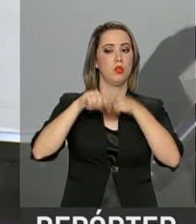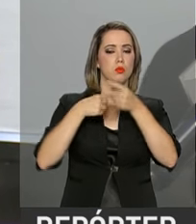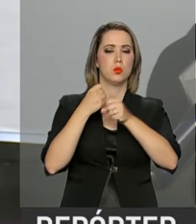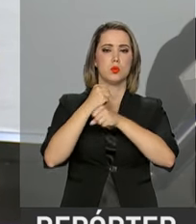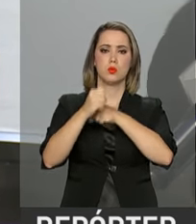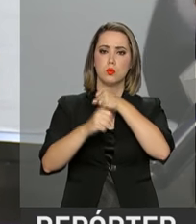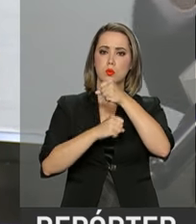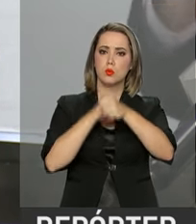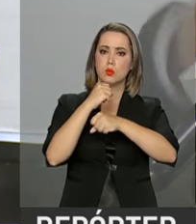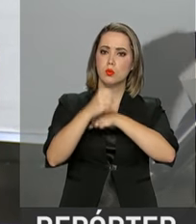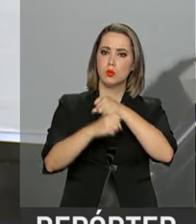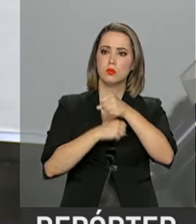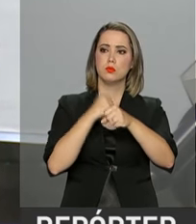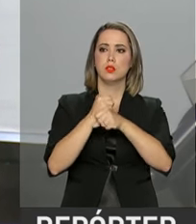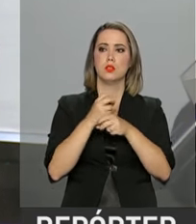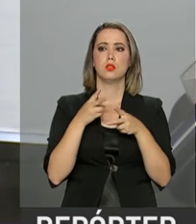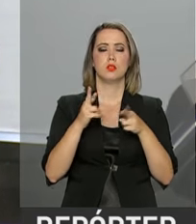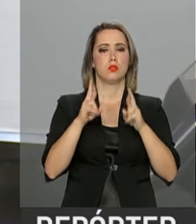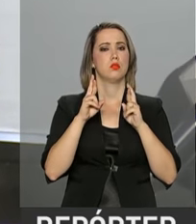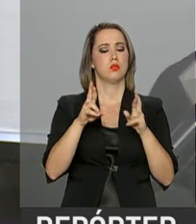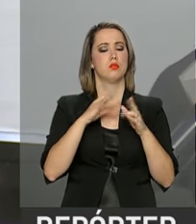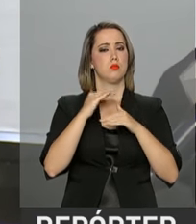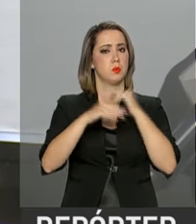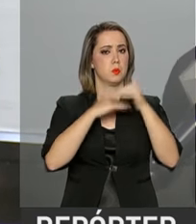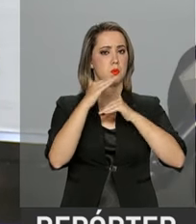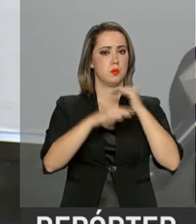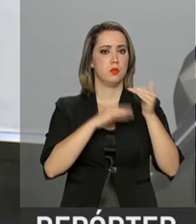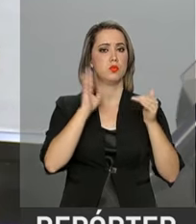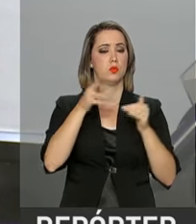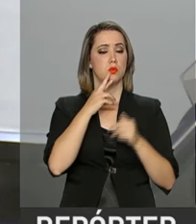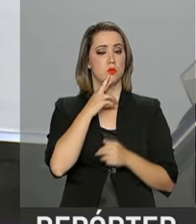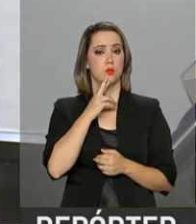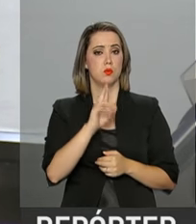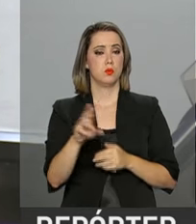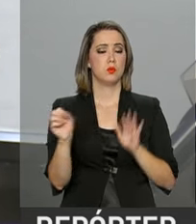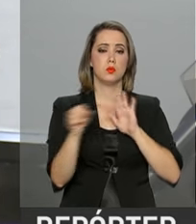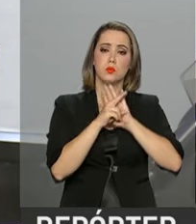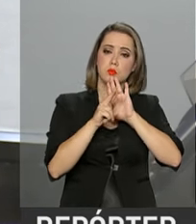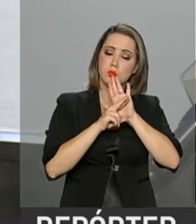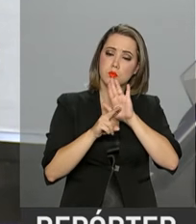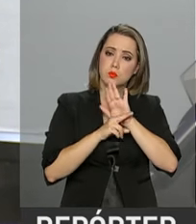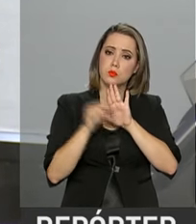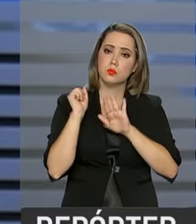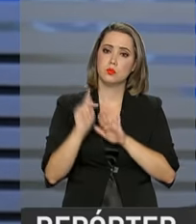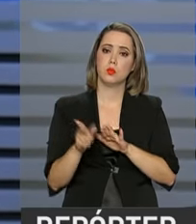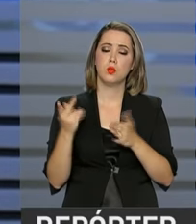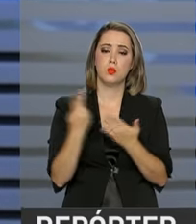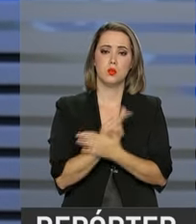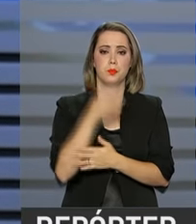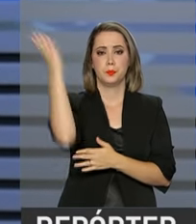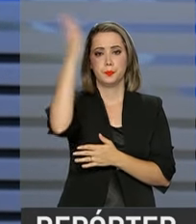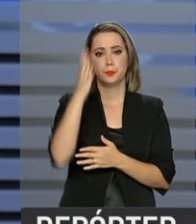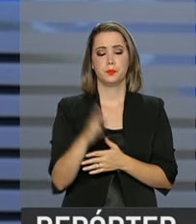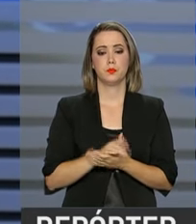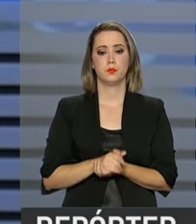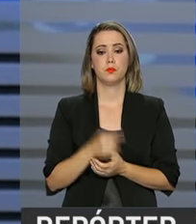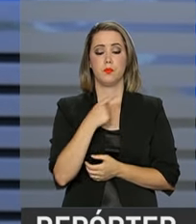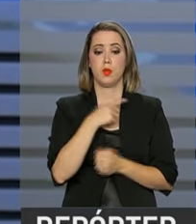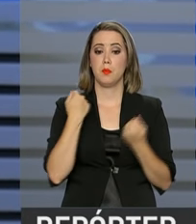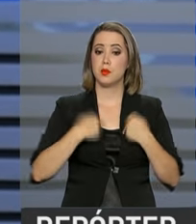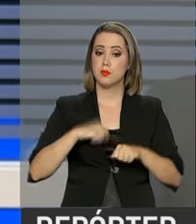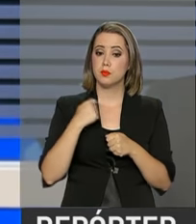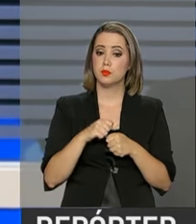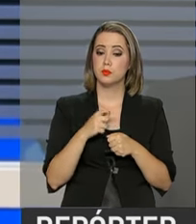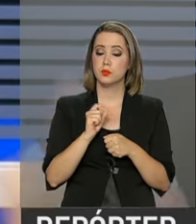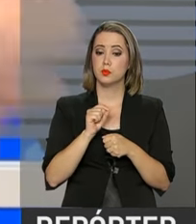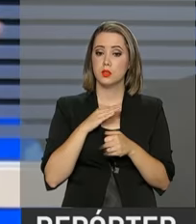seguintes, esperamos também um crescimento maior, aí como resultado das reformas que estão sendo feitas no Brasil. Meirelles lembrou que para crescer